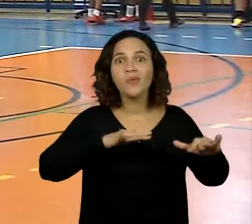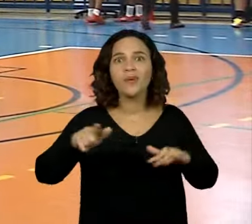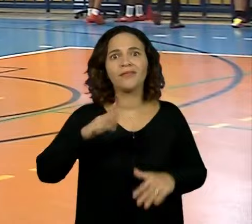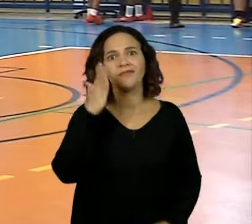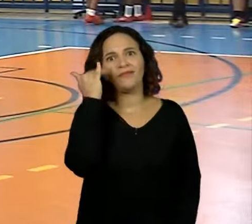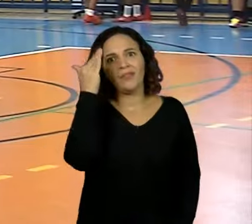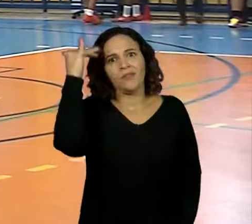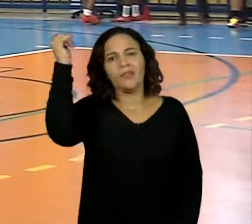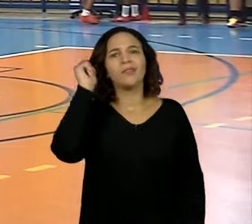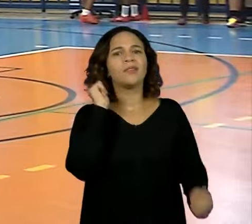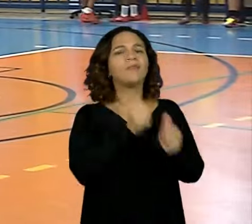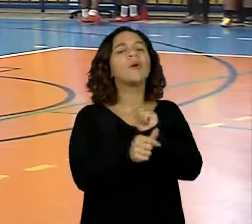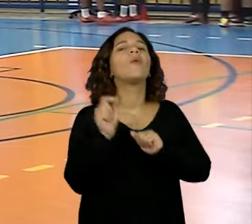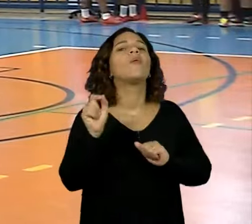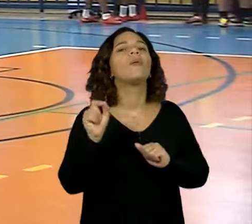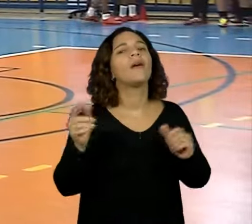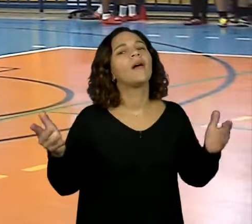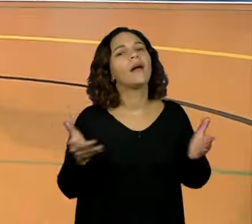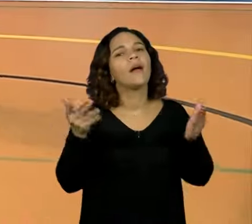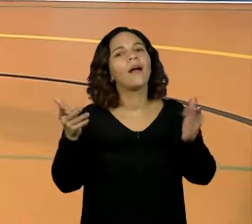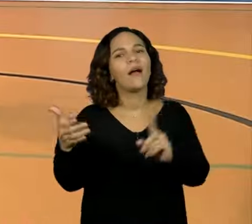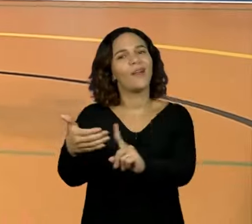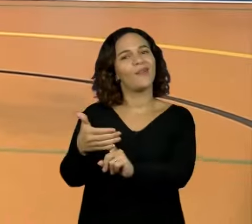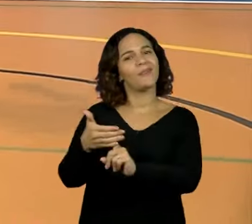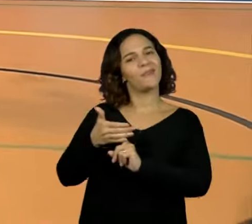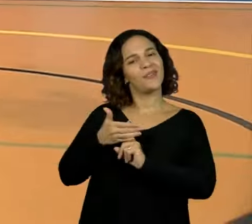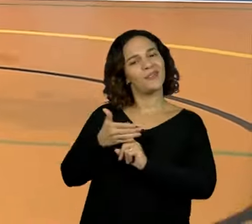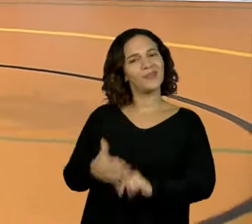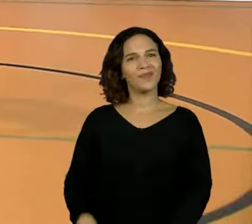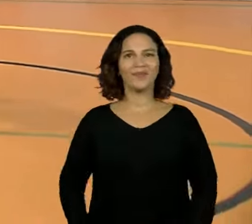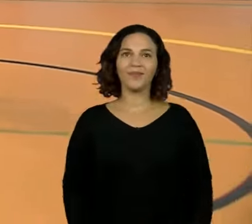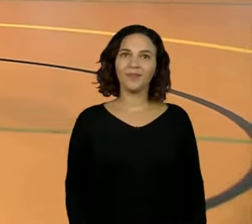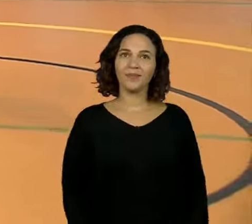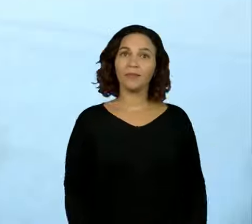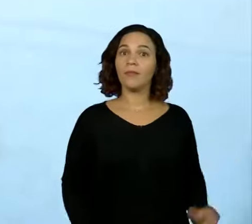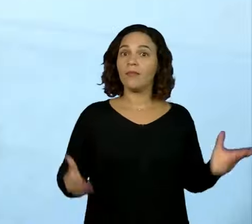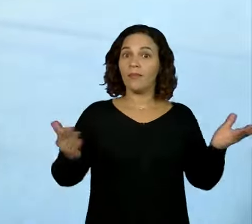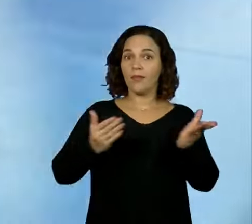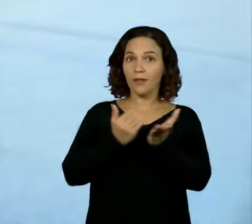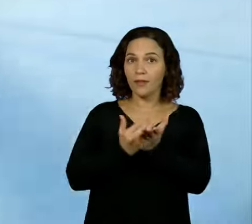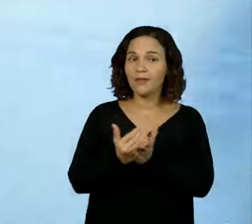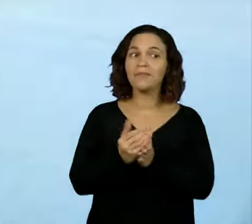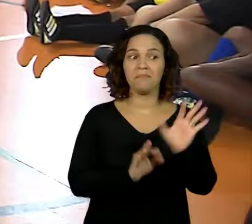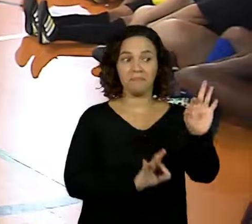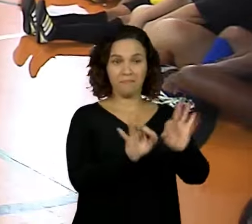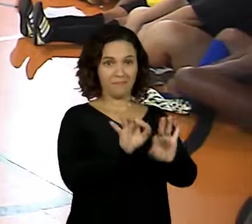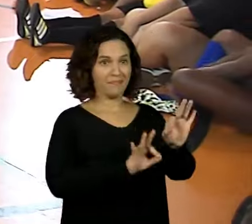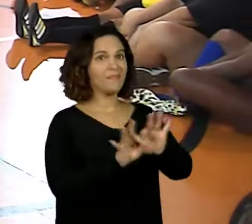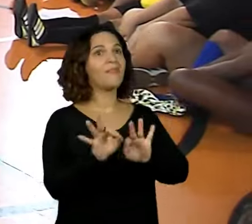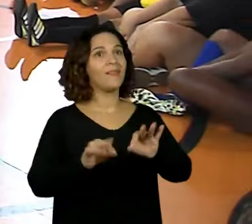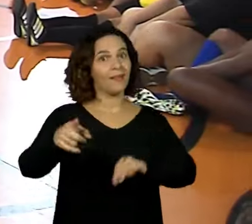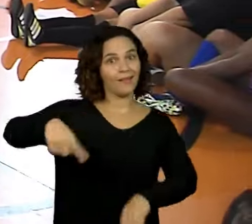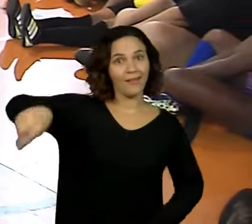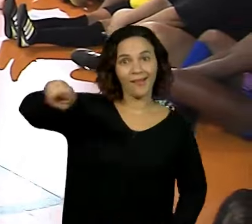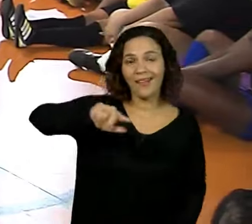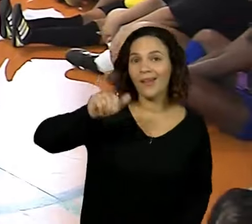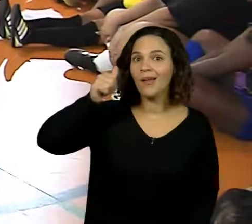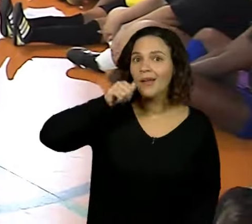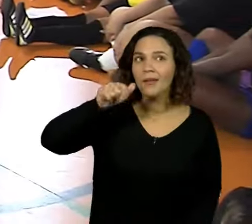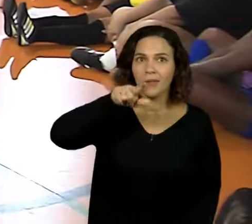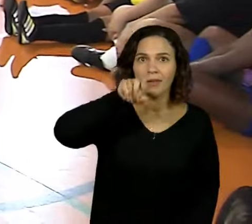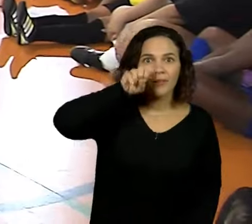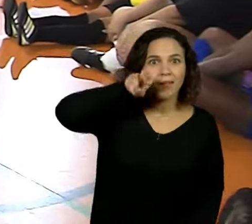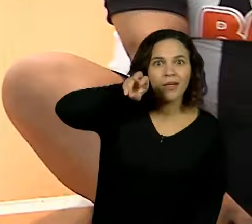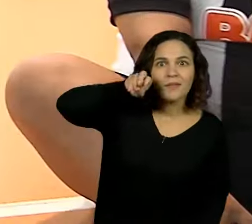por aqui é promover o acolhimento. A partir de agora, prepare-se, pois essas mulheres que você